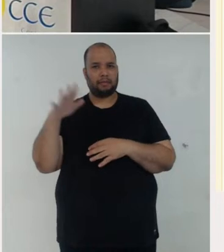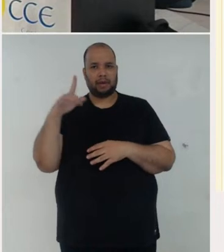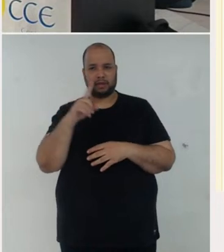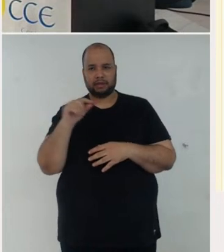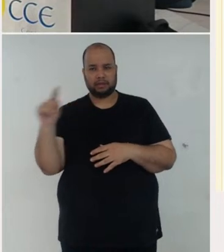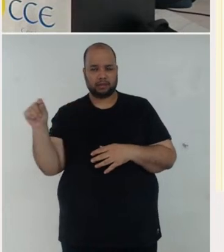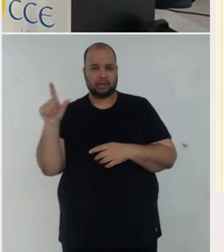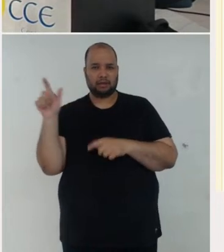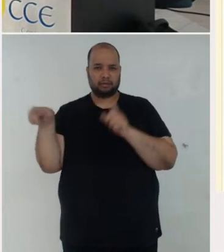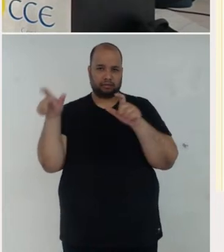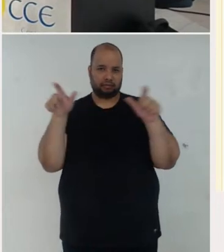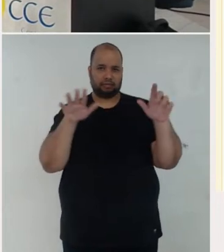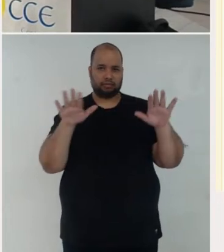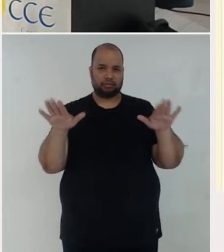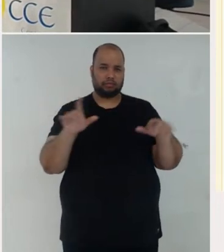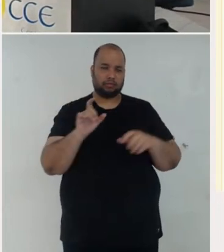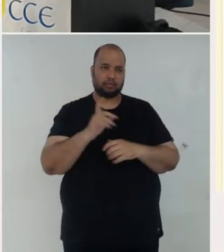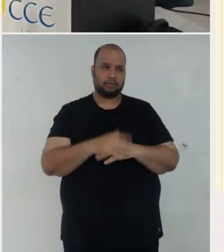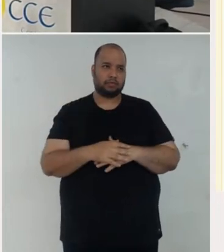100,